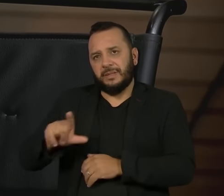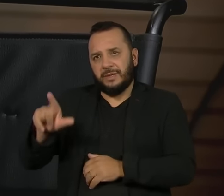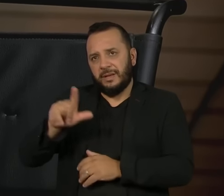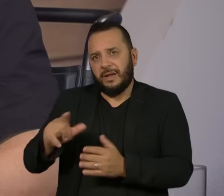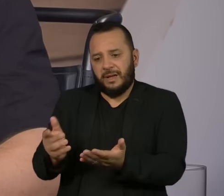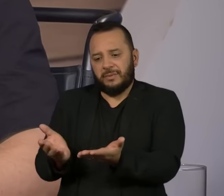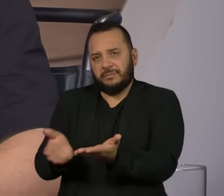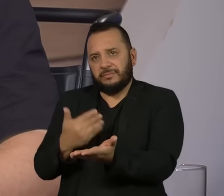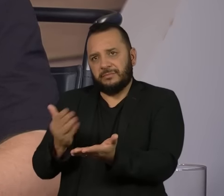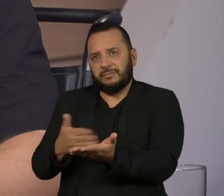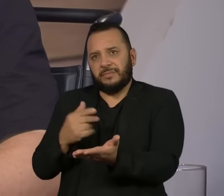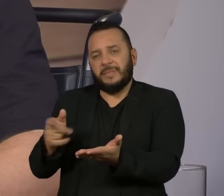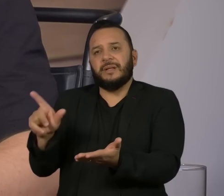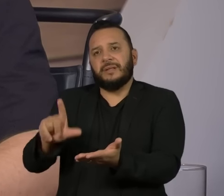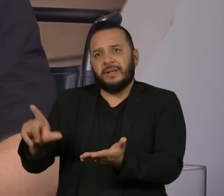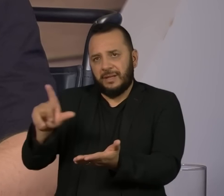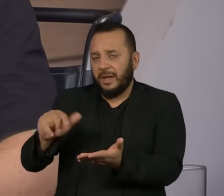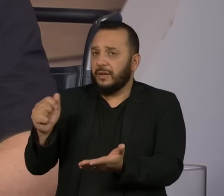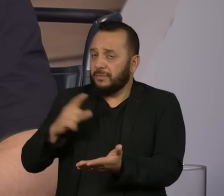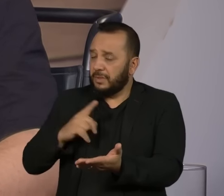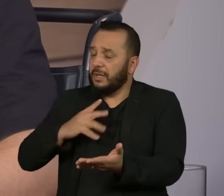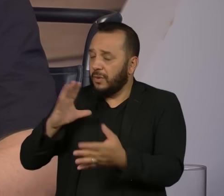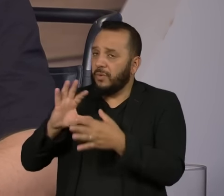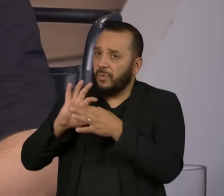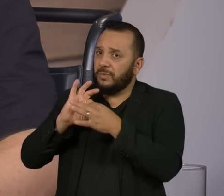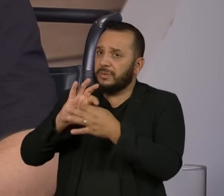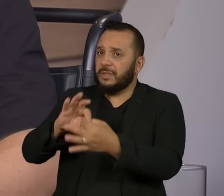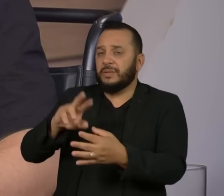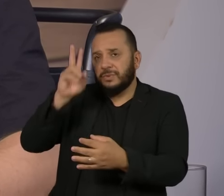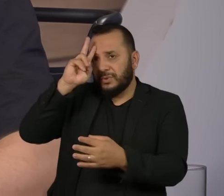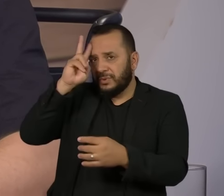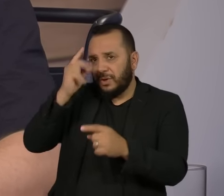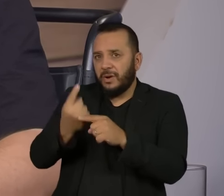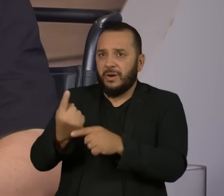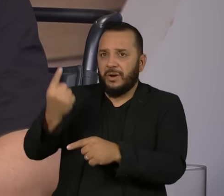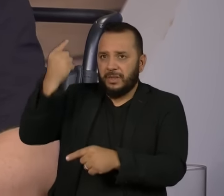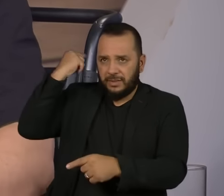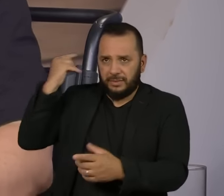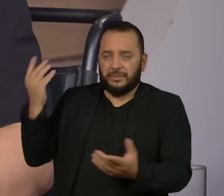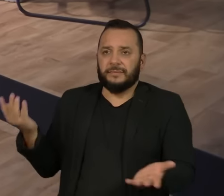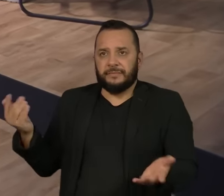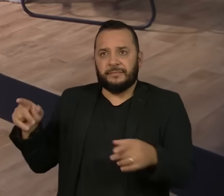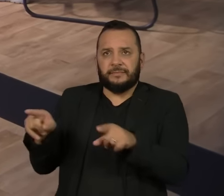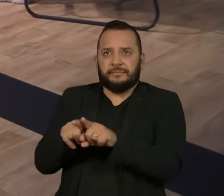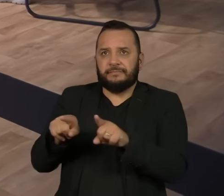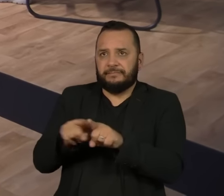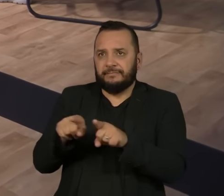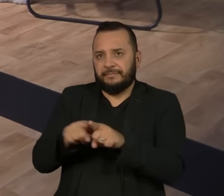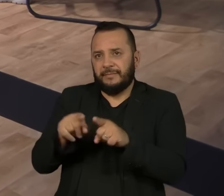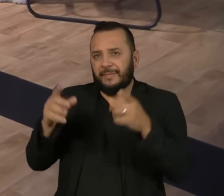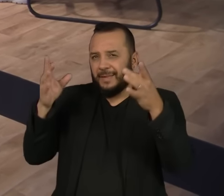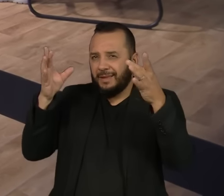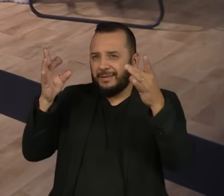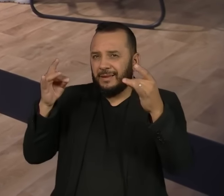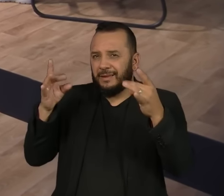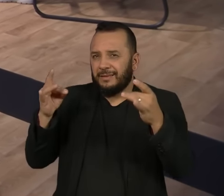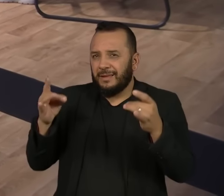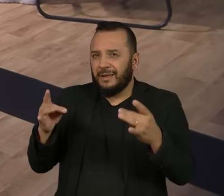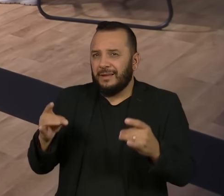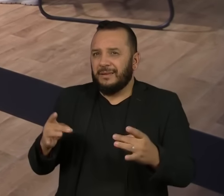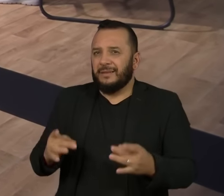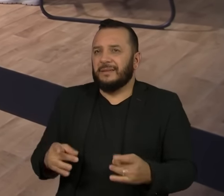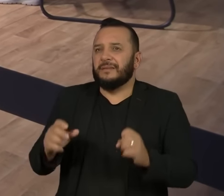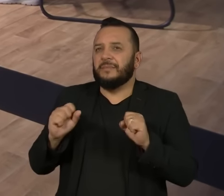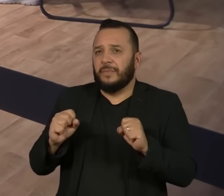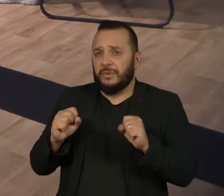Então, apresentações, introduções, contextualizações históricas também, né, e uma série de detalhes pode